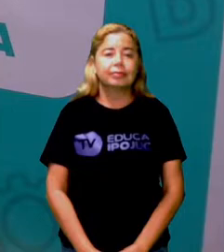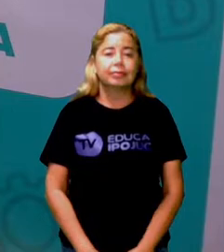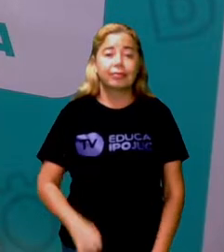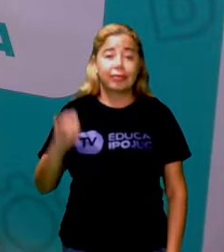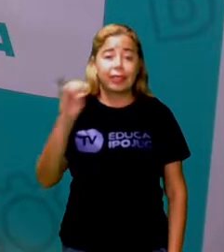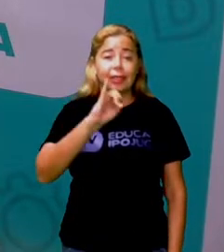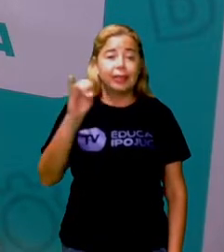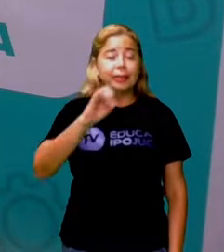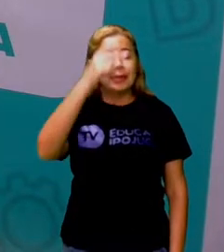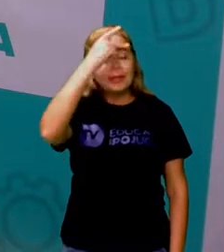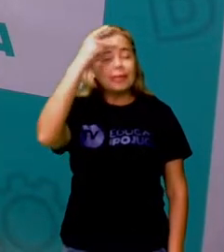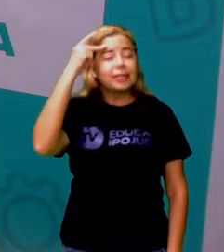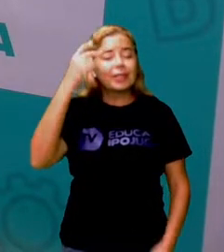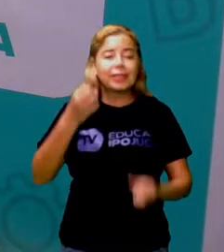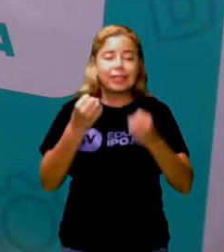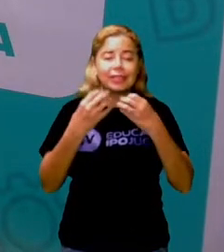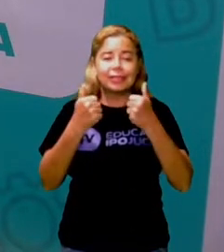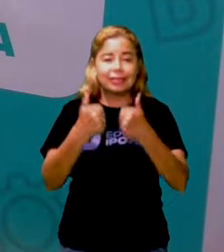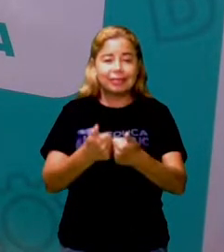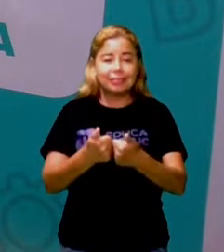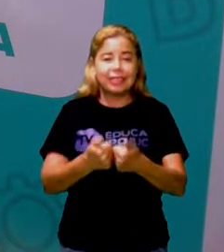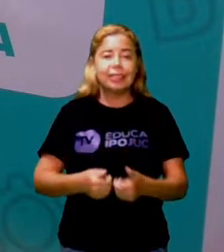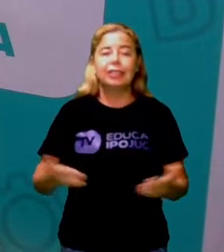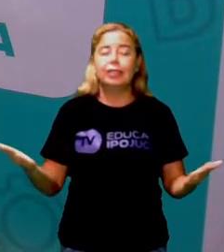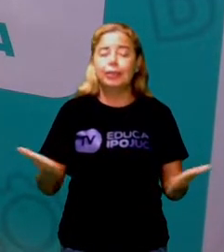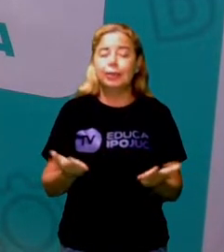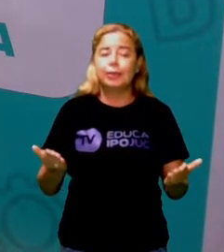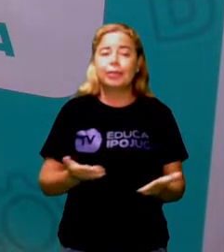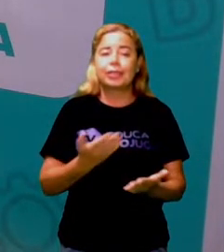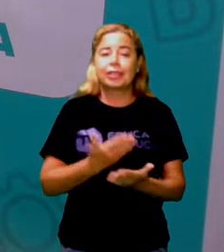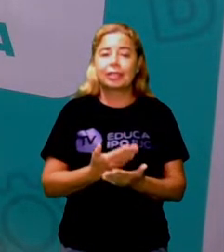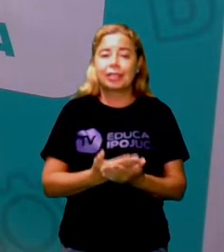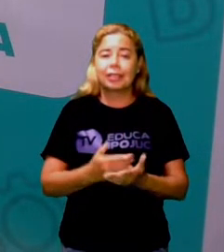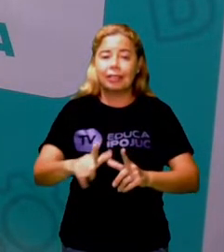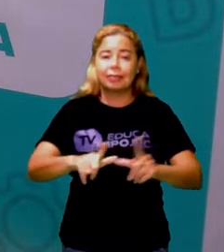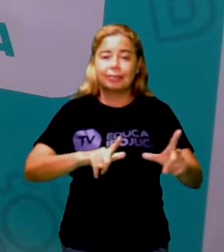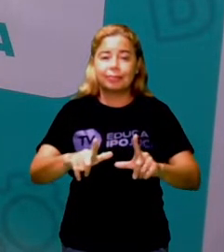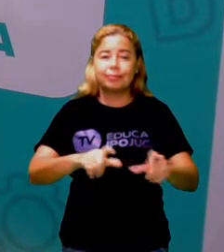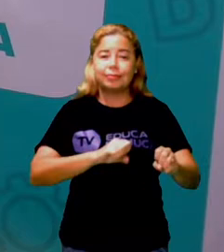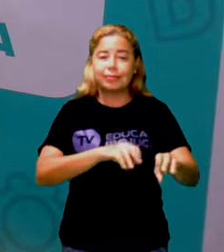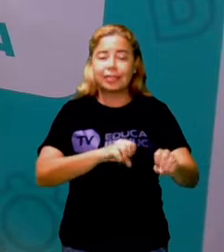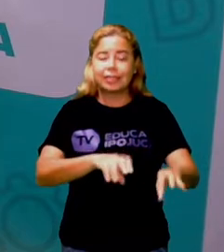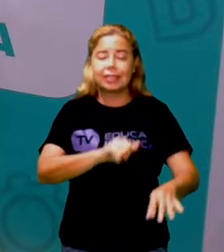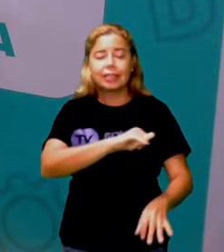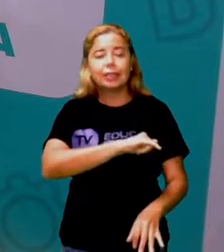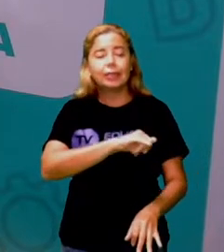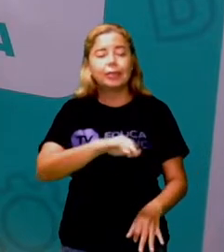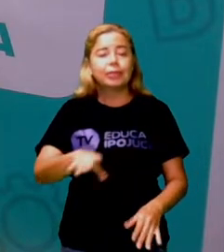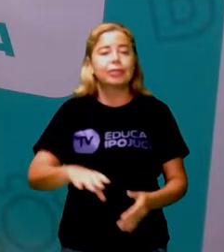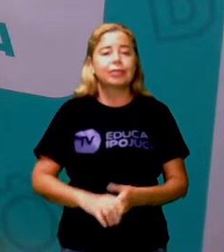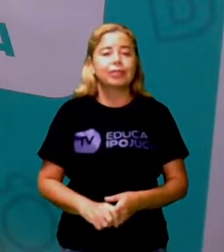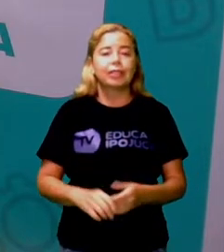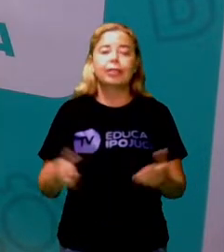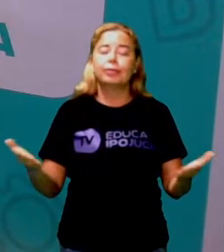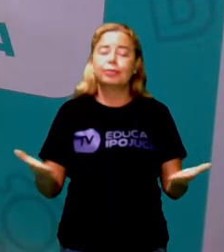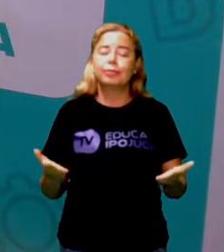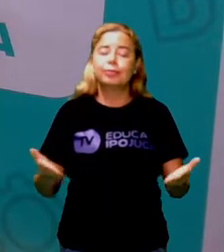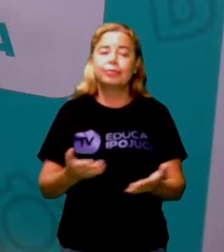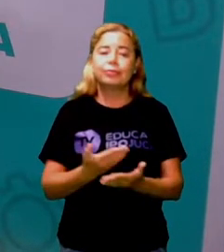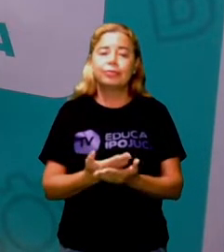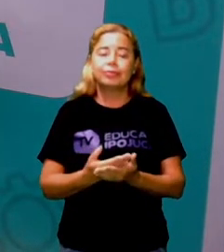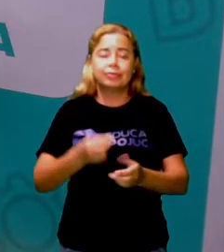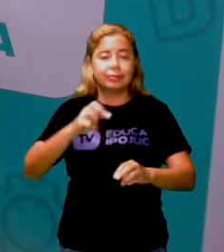Olá pessoal, tudo bem com vocês? Estamos em mais uma aula do projeto Educa Ipojuca. Na nossa aula de hoje de